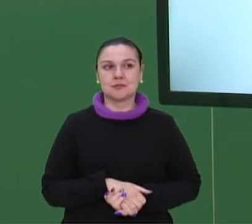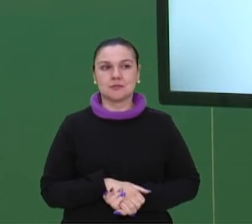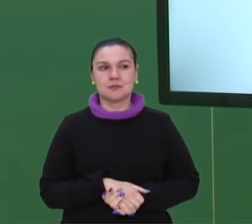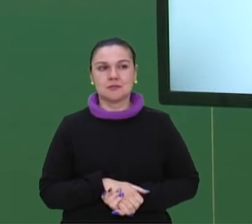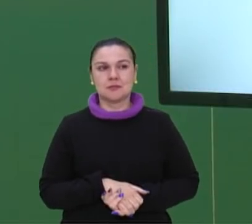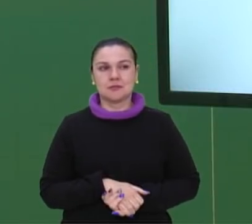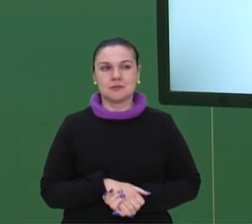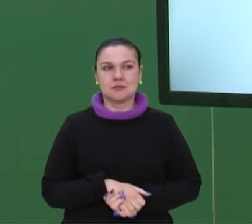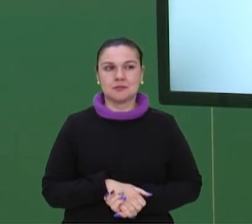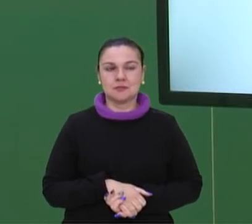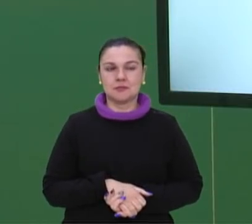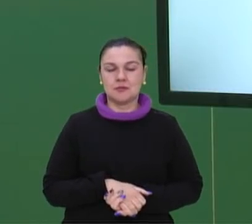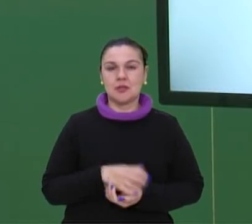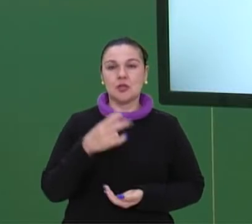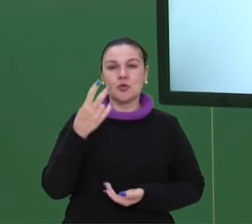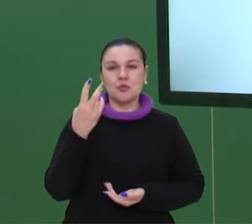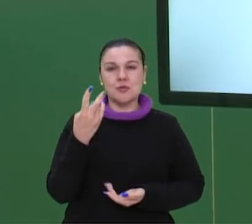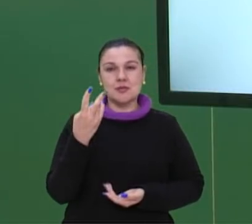vou ter